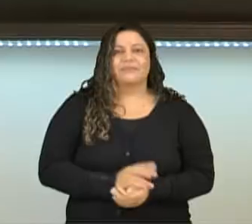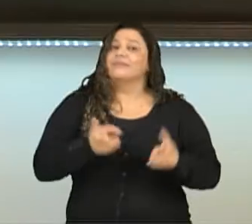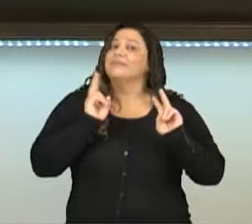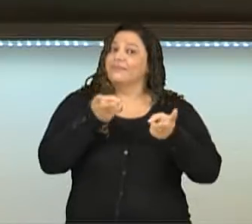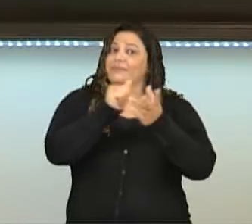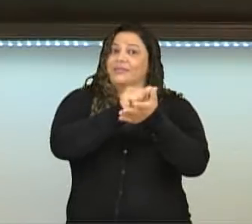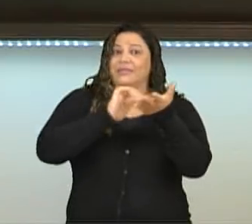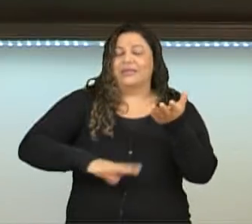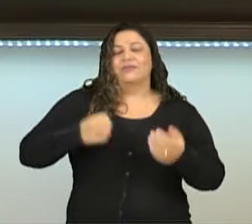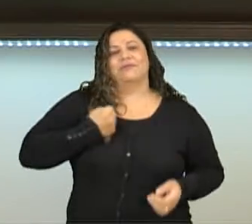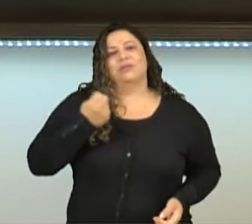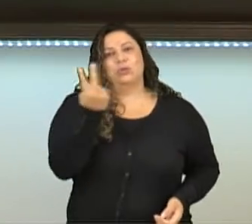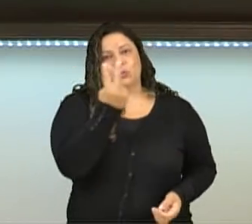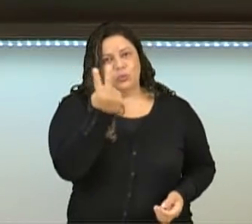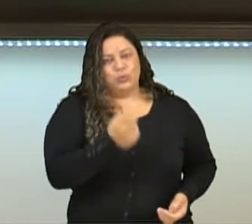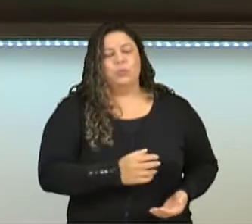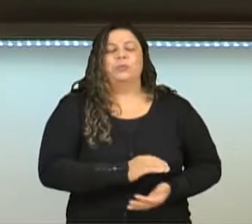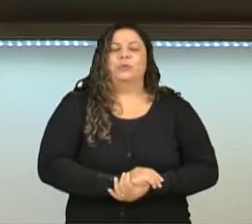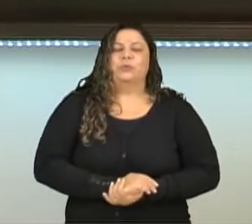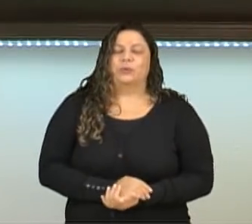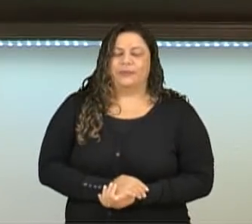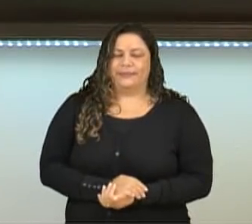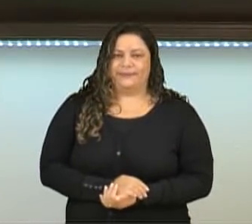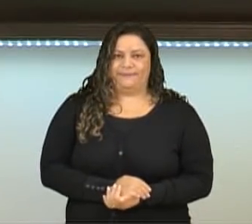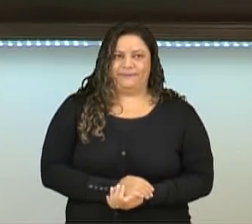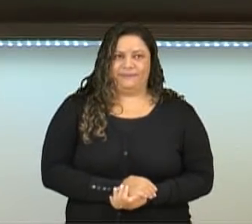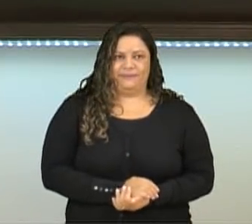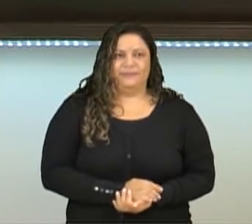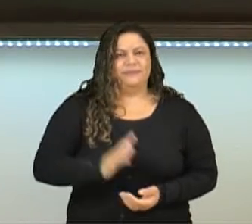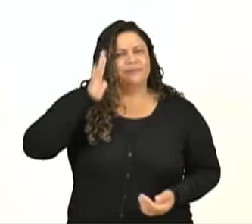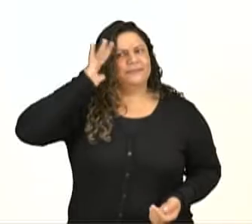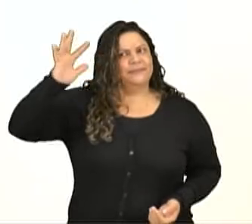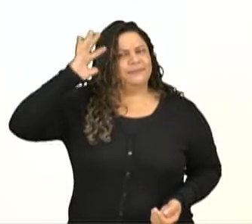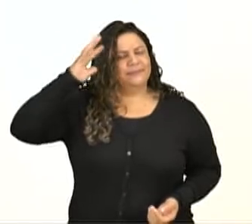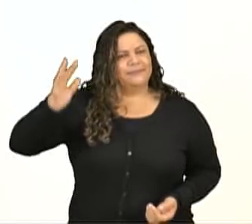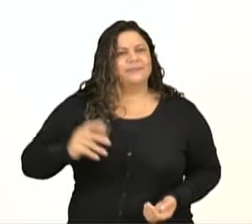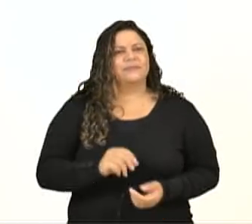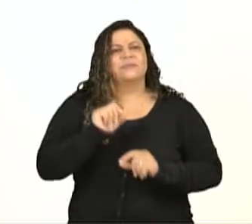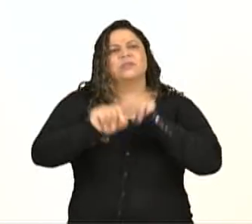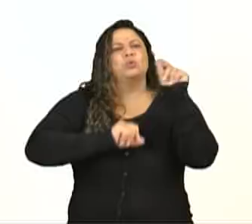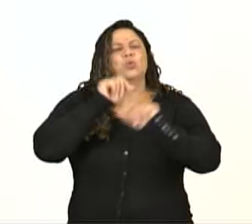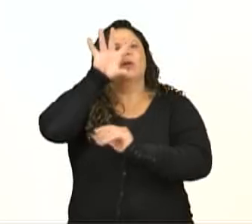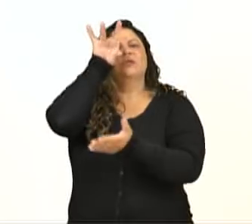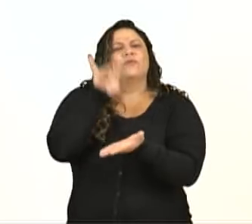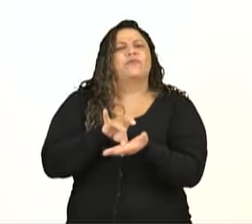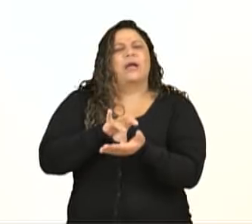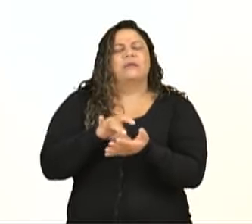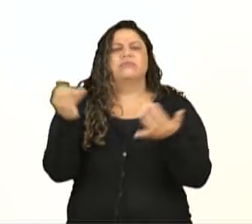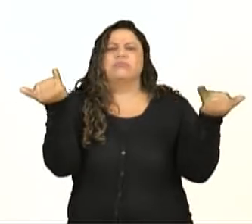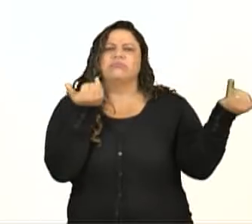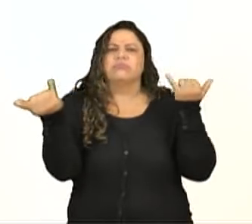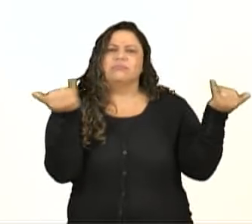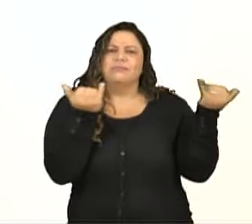Continuando na atividade 2, mais uma atividadezinha para a gente refletir aqui. Quais os fatos da notícia